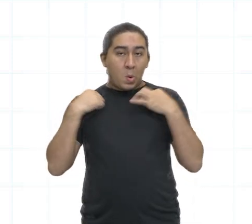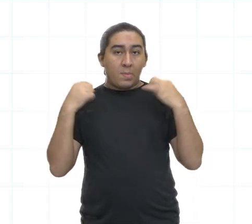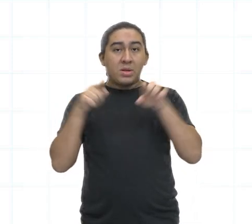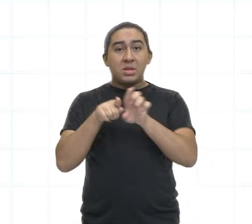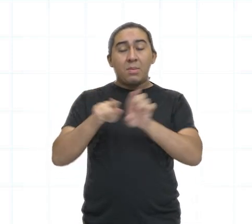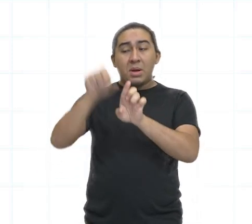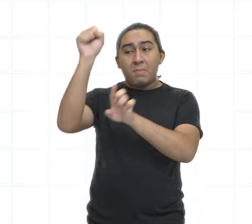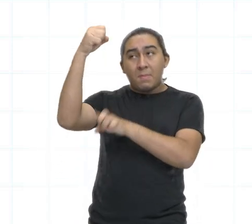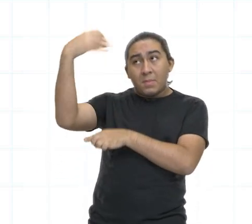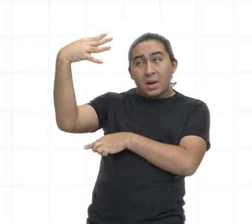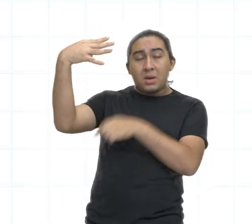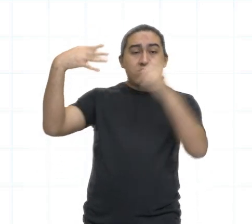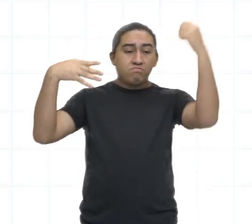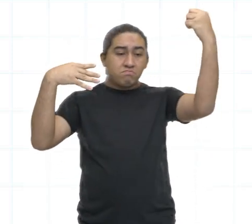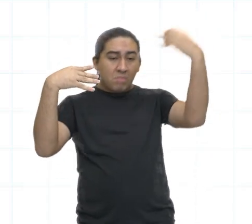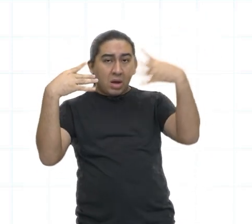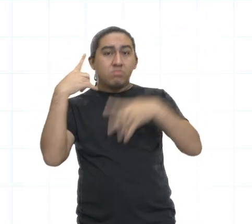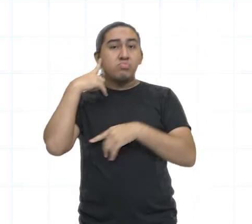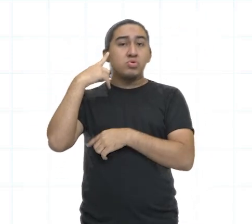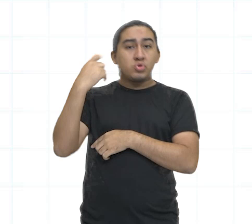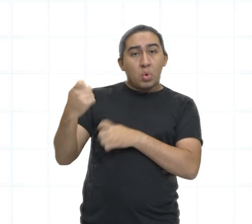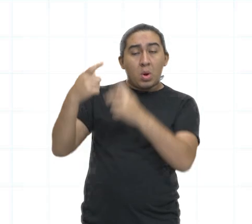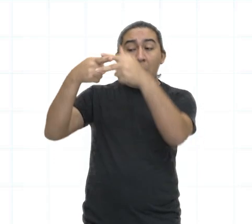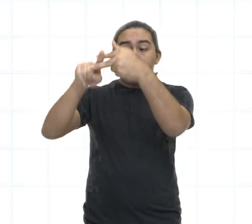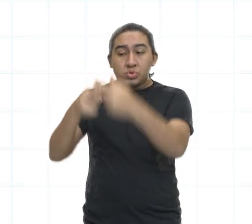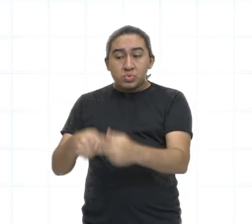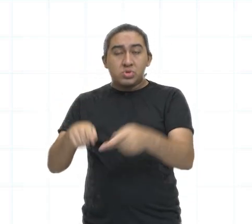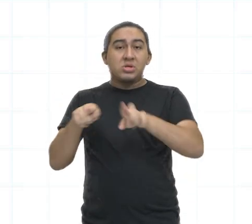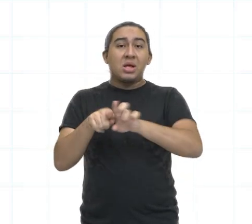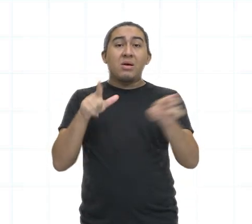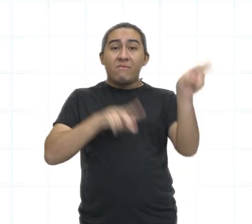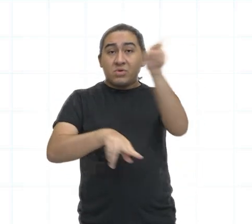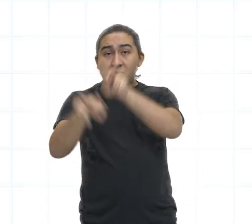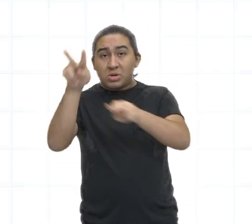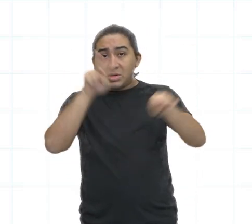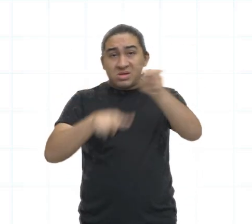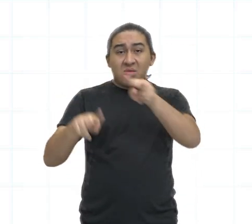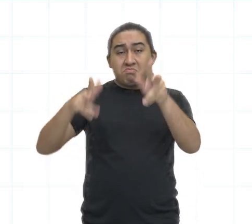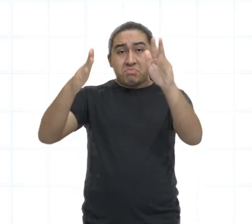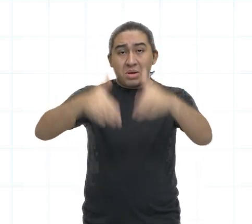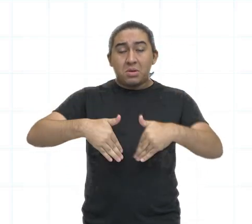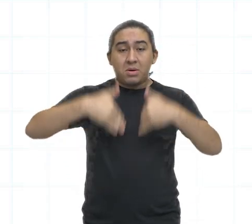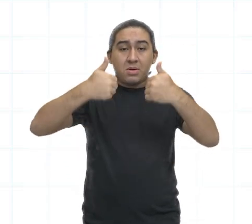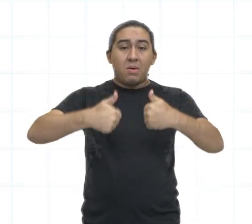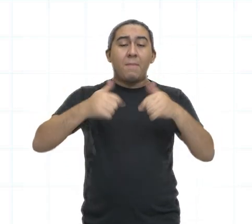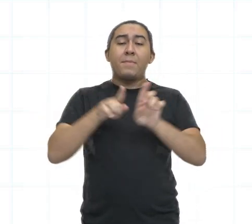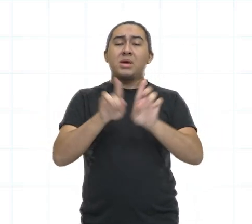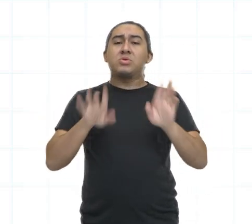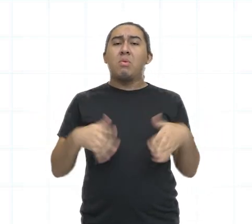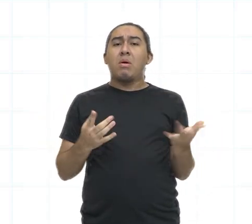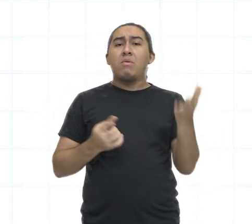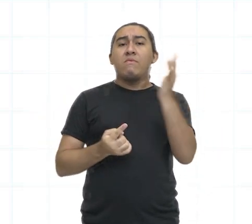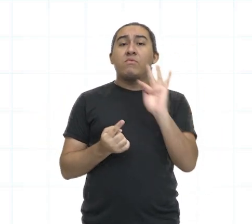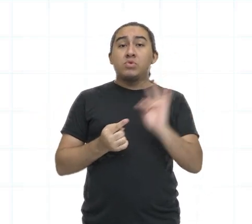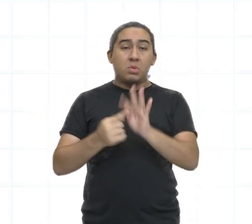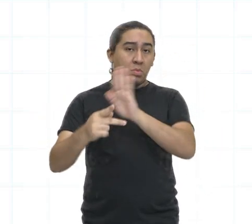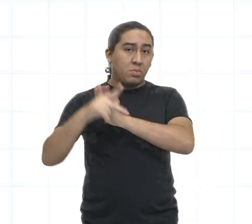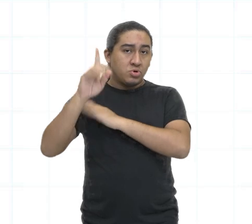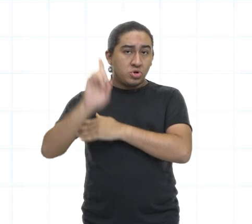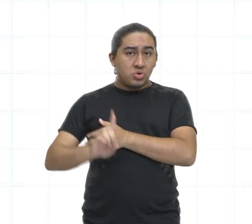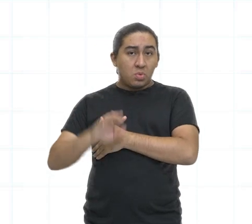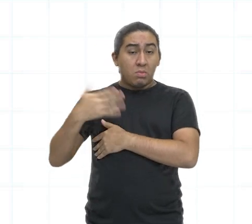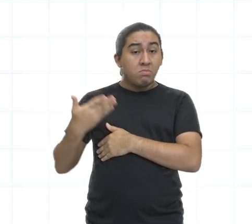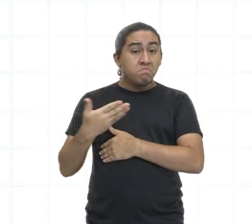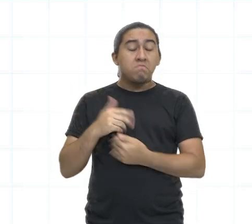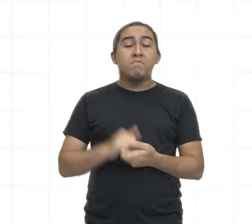iluminação e sonoplastia, a fim de criar uma visão coesa da obra. E qual é essa função do diretor?